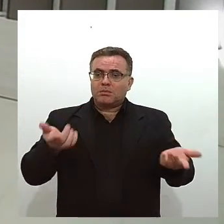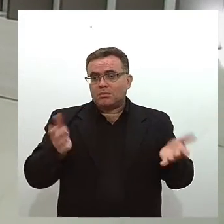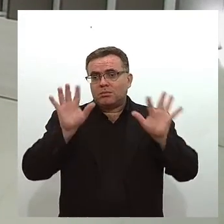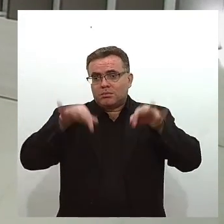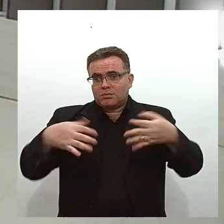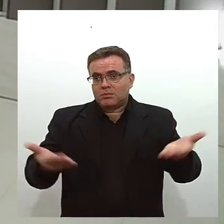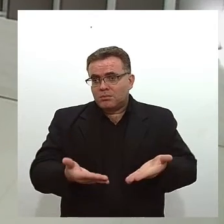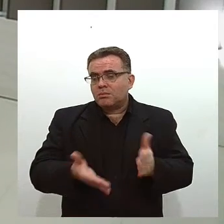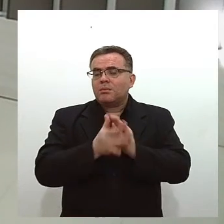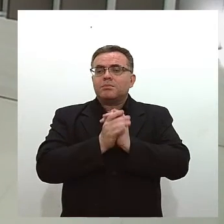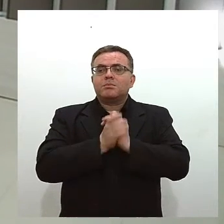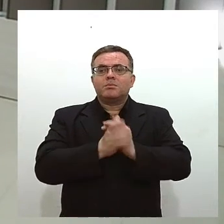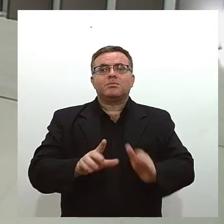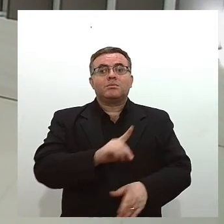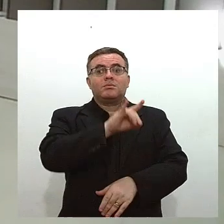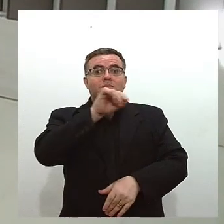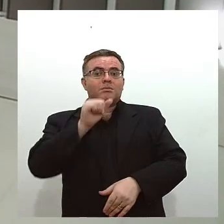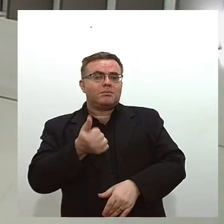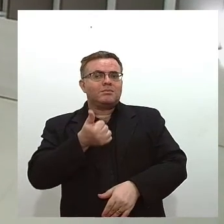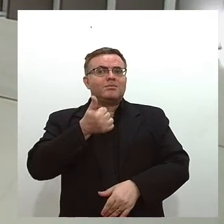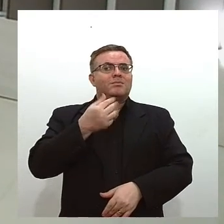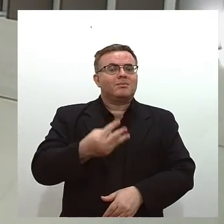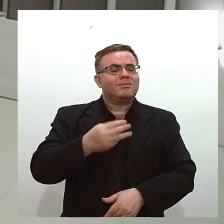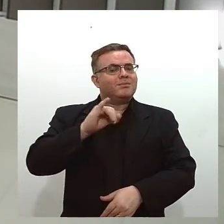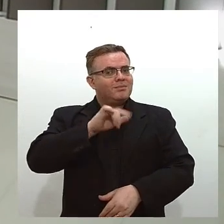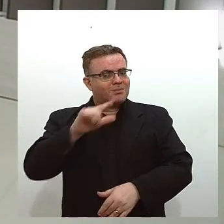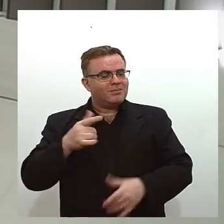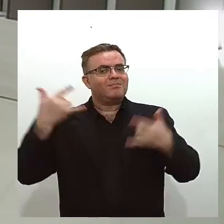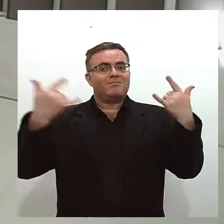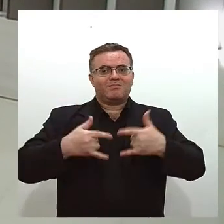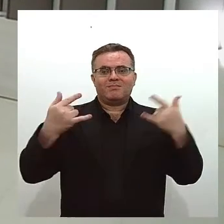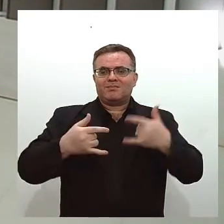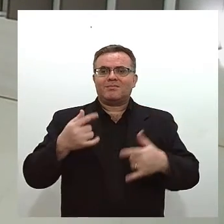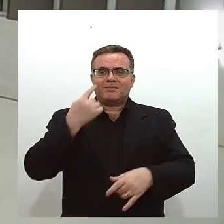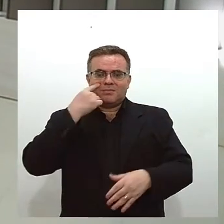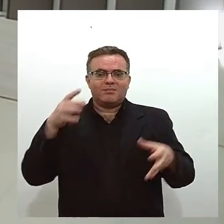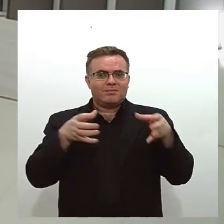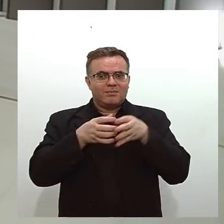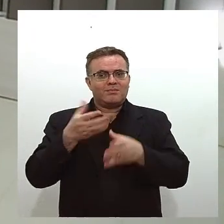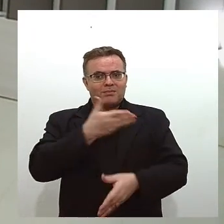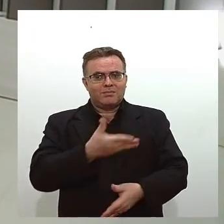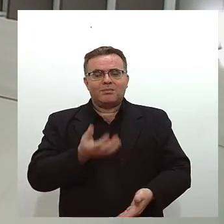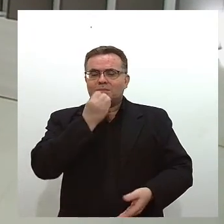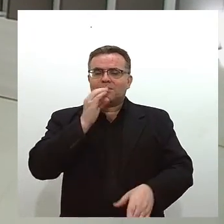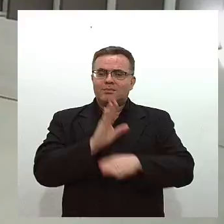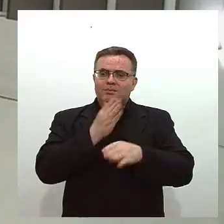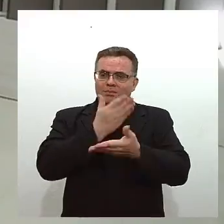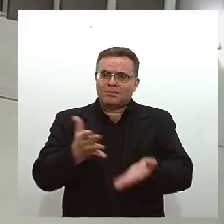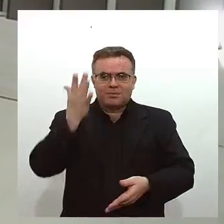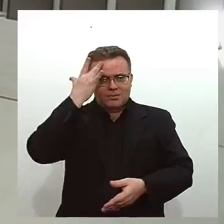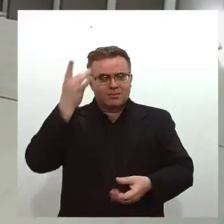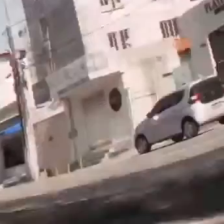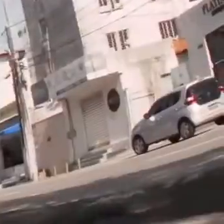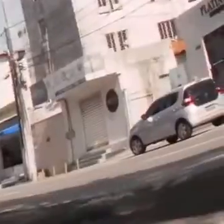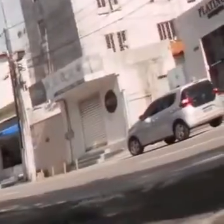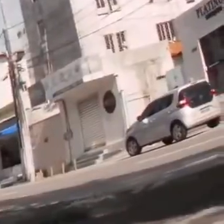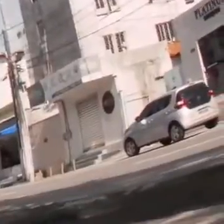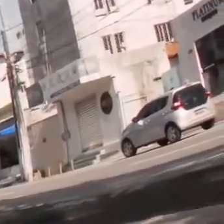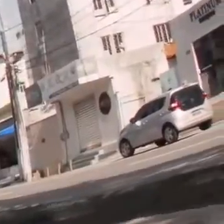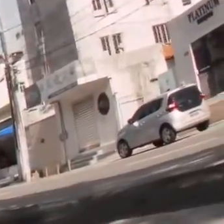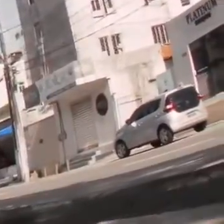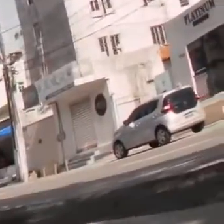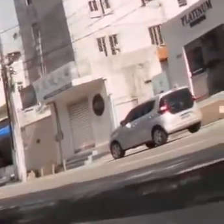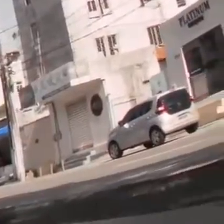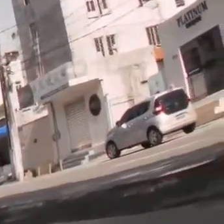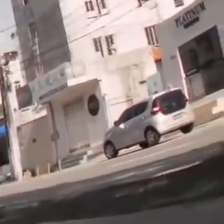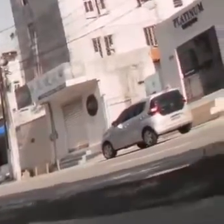uma homenagem ao Dia Mundial do Rock, ao som da banda The Bajos. Uma boa tarde para você e até amanhã.